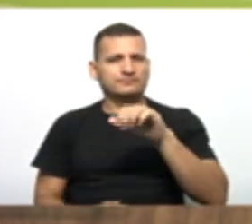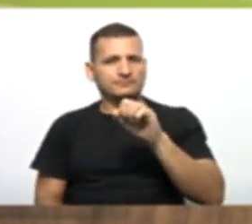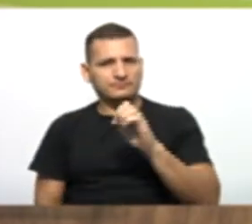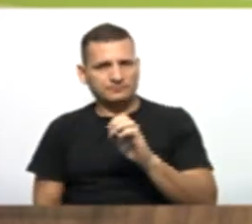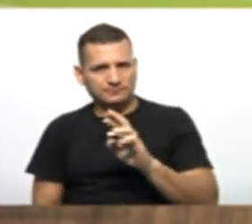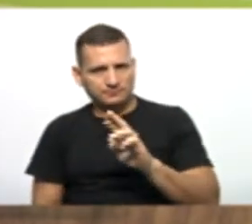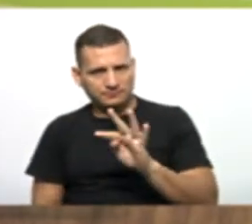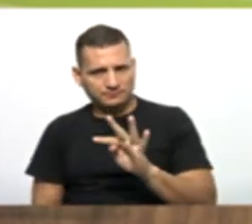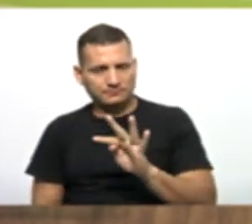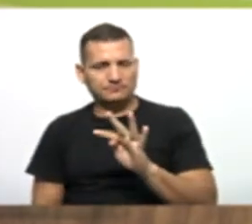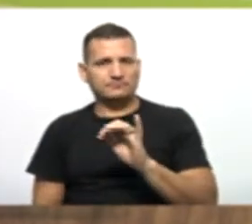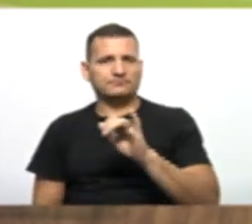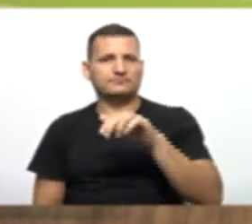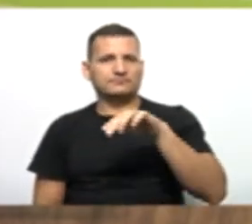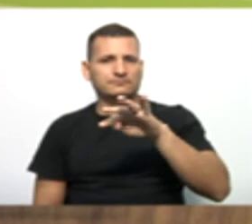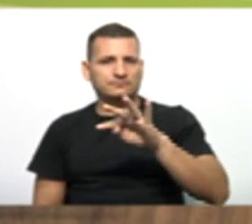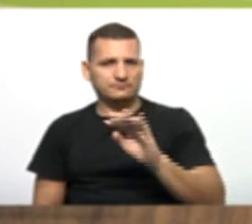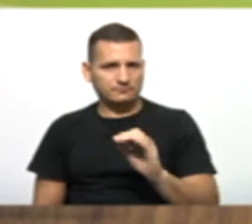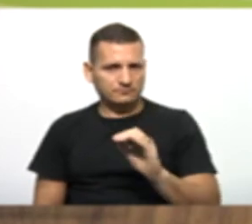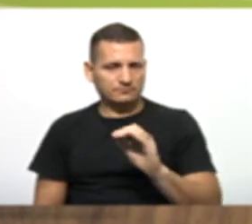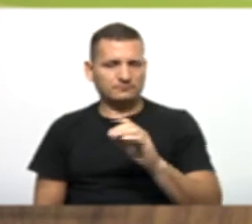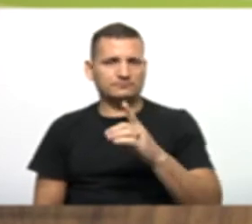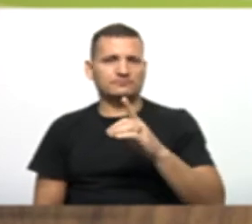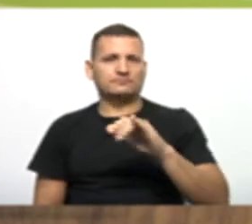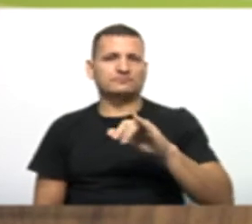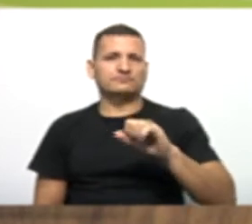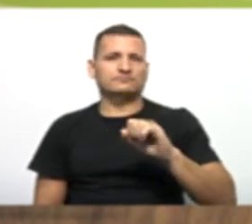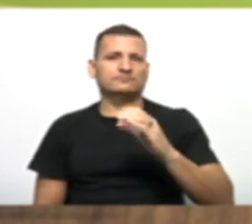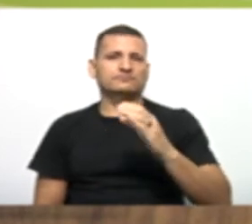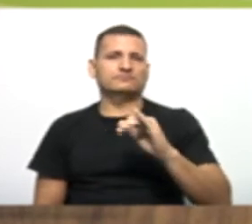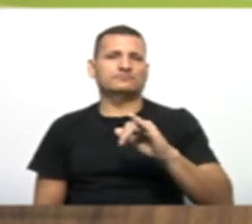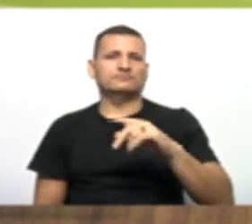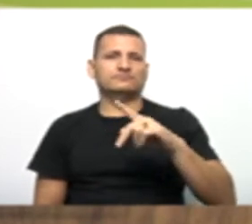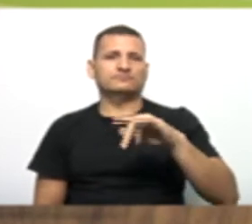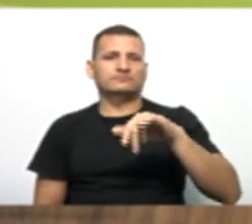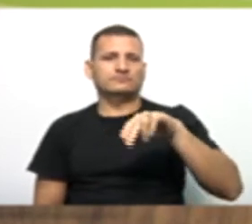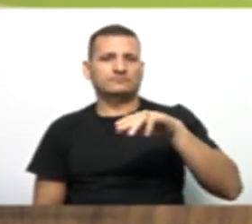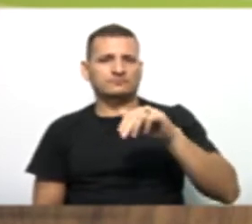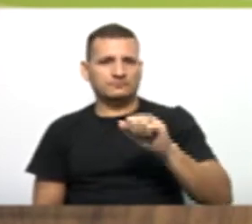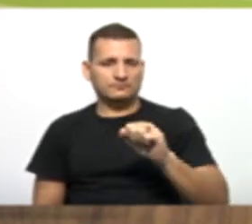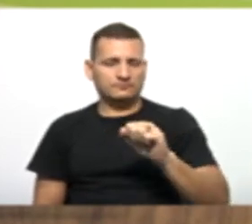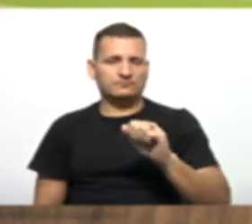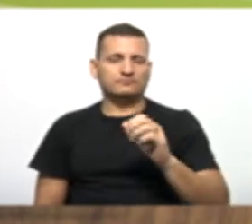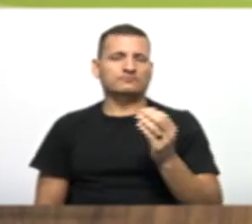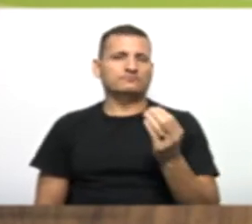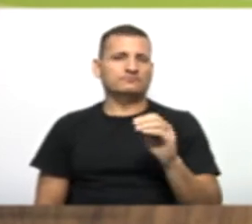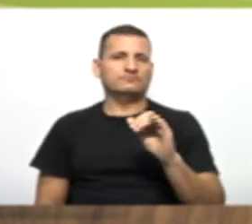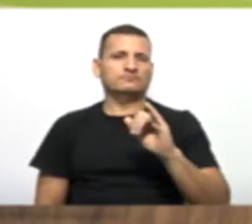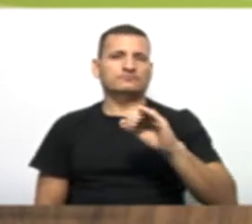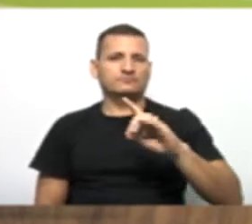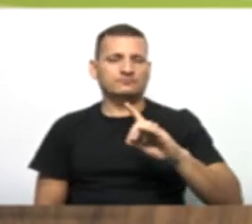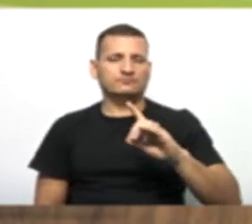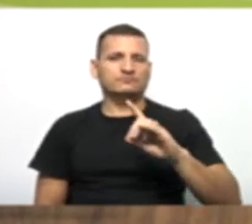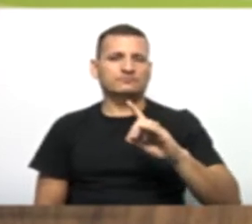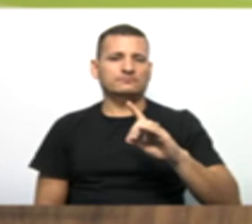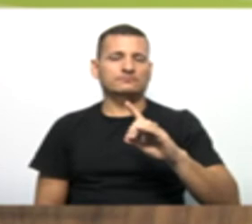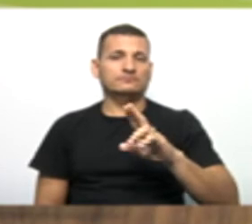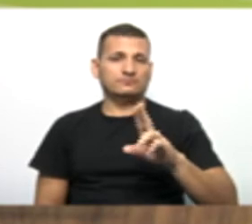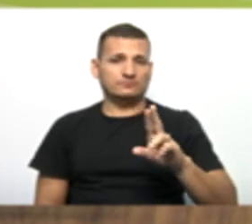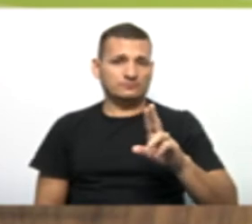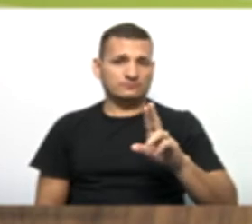disciplinas da tabela de disciplina, né? Uhum. Aí ela colocou o ID disciplina, o nome da disciplina, o